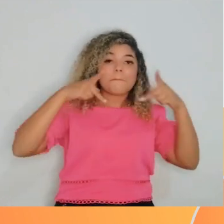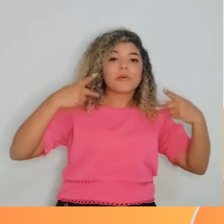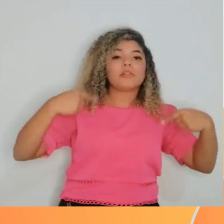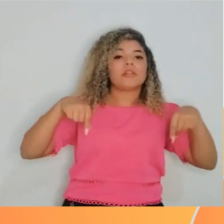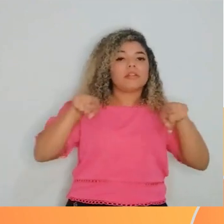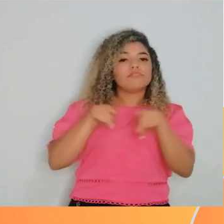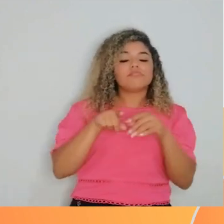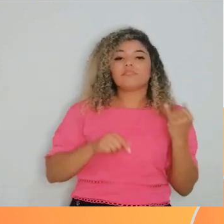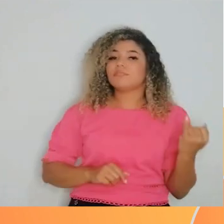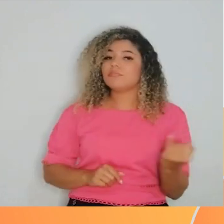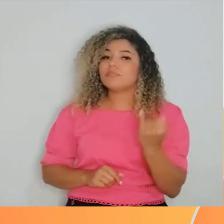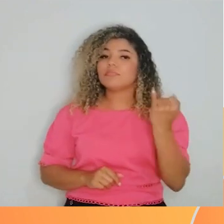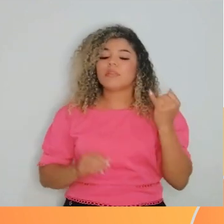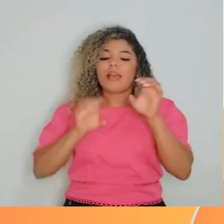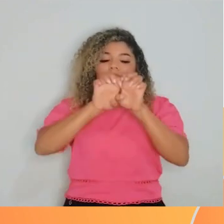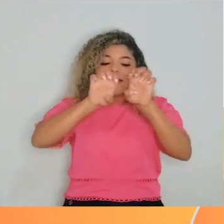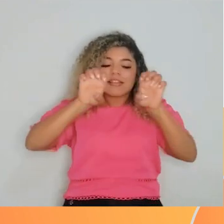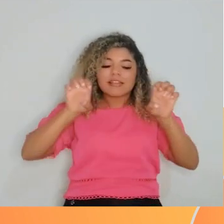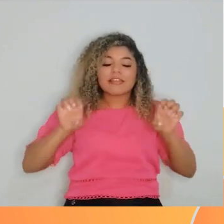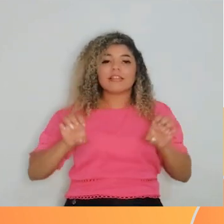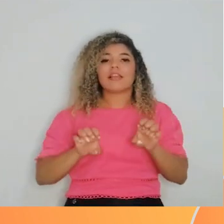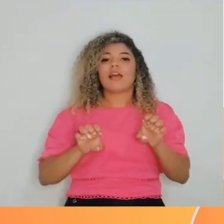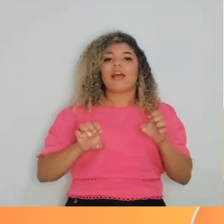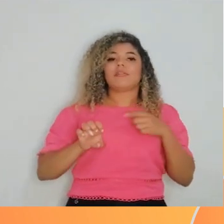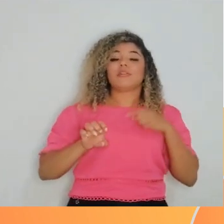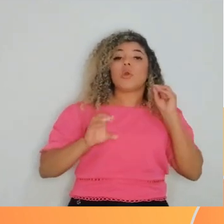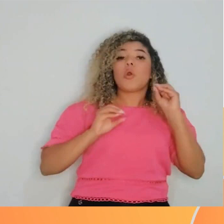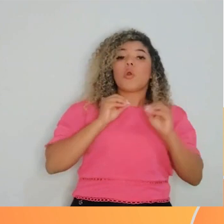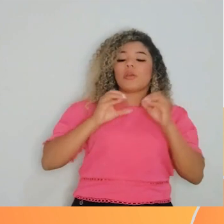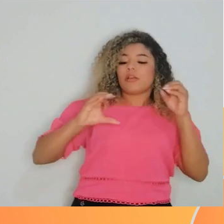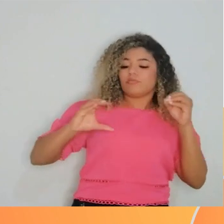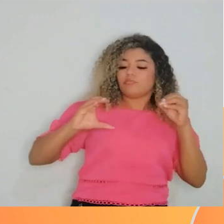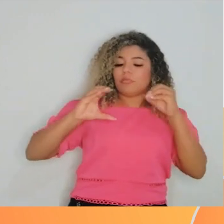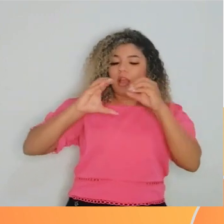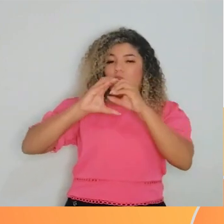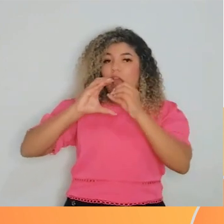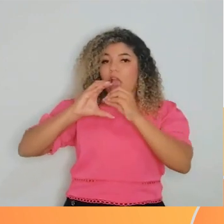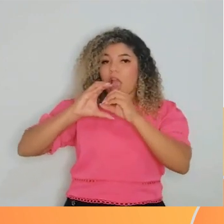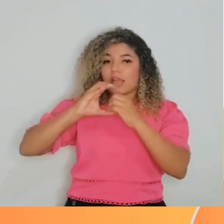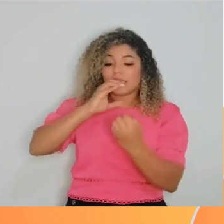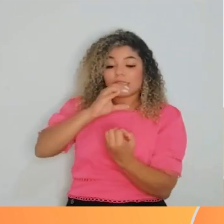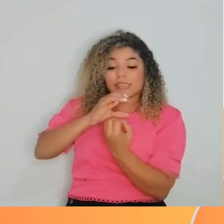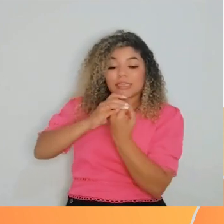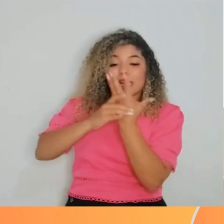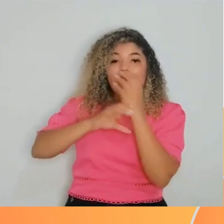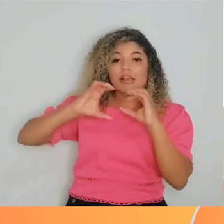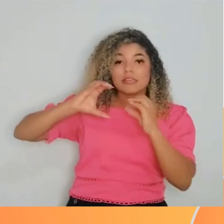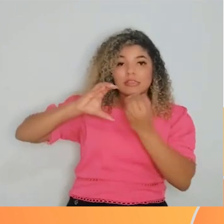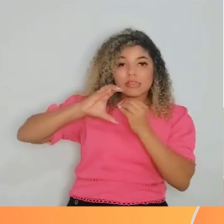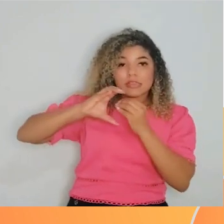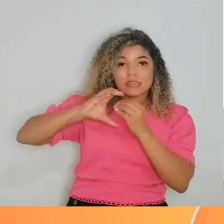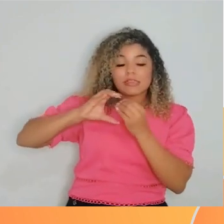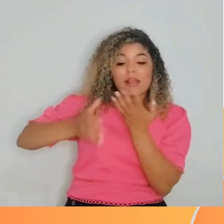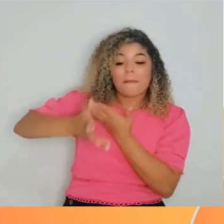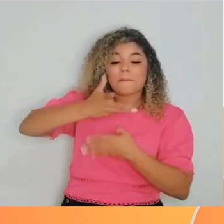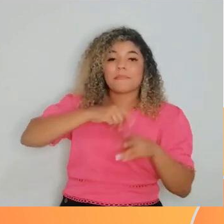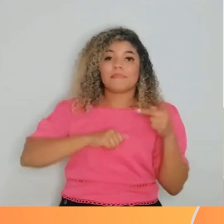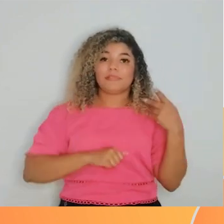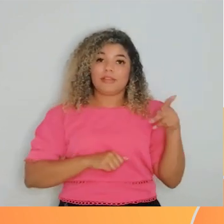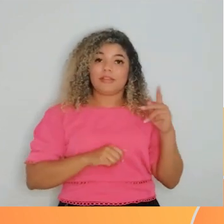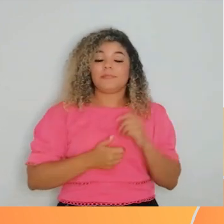proteínas também fundamentais na estrutura, principalmente de células. Nós temos a construção de células e a participação dessas